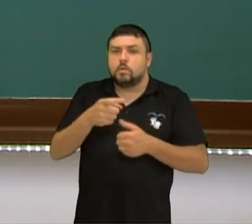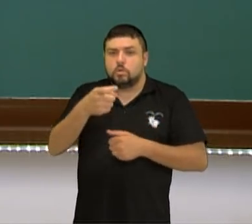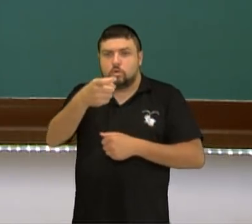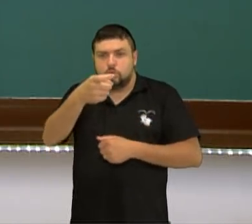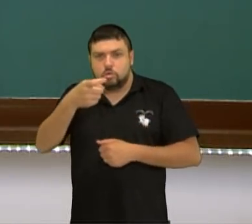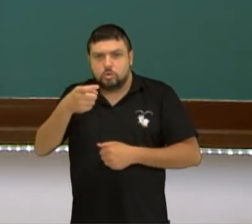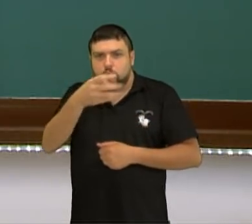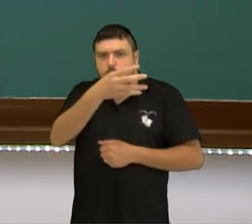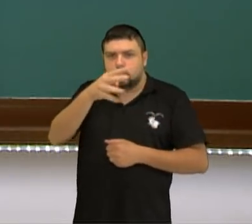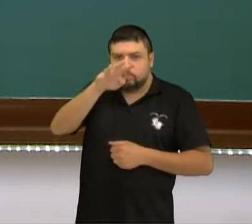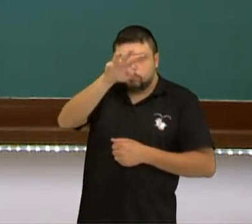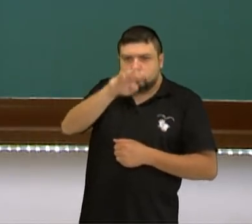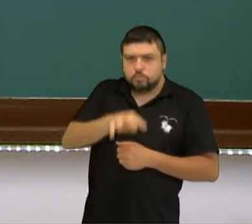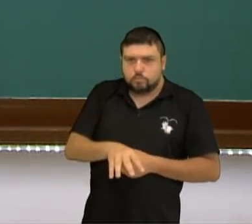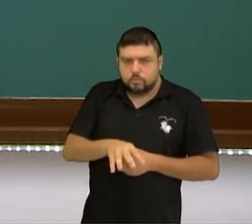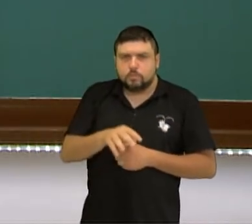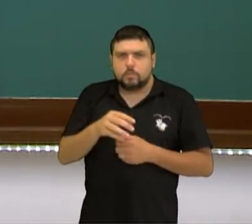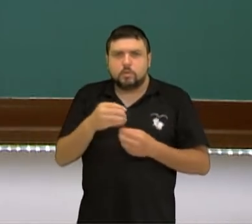escolhidos